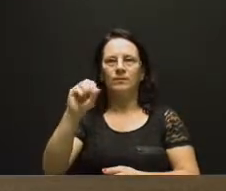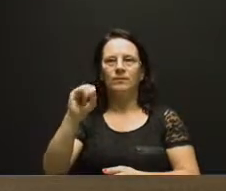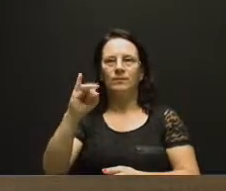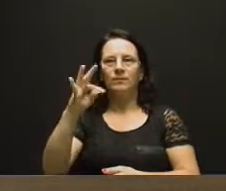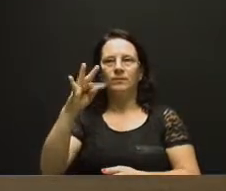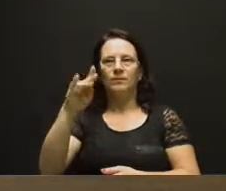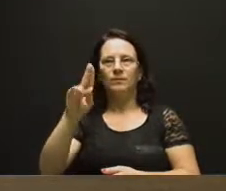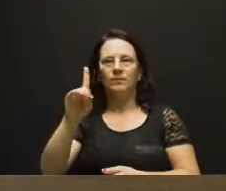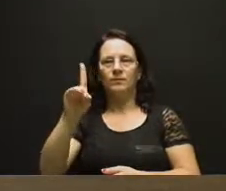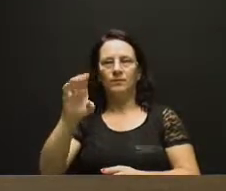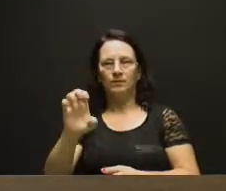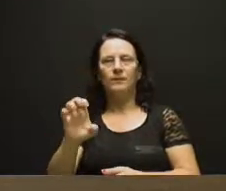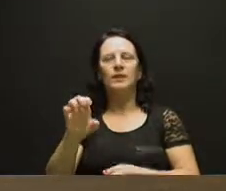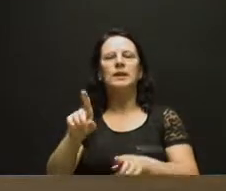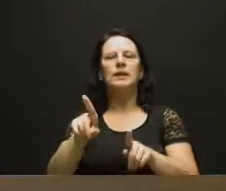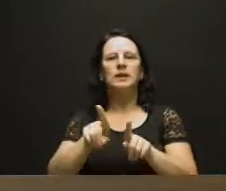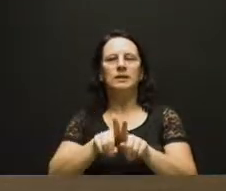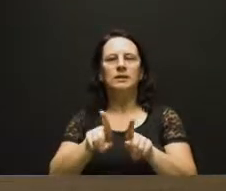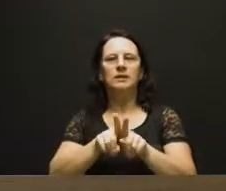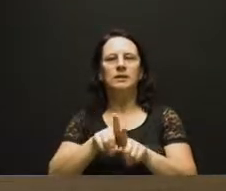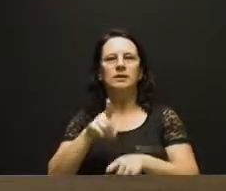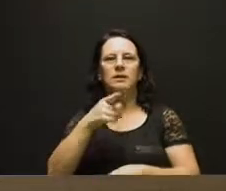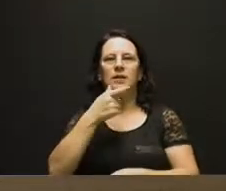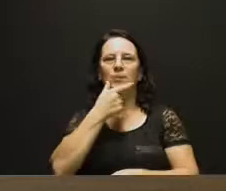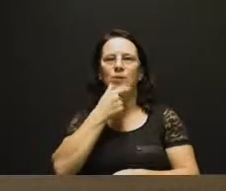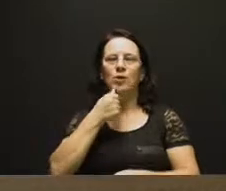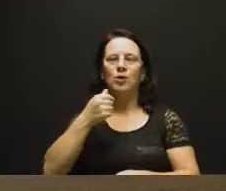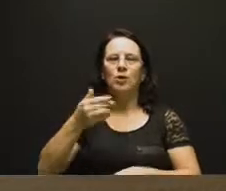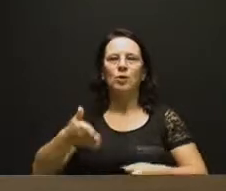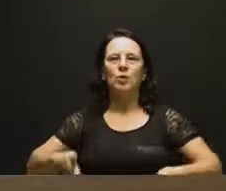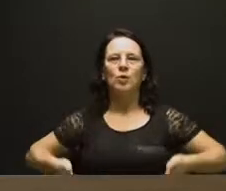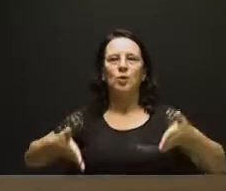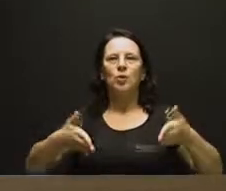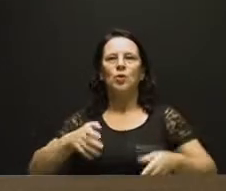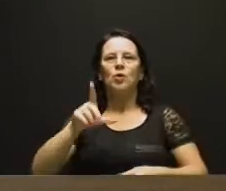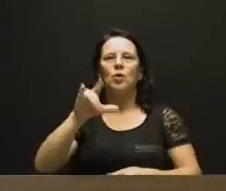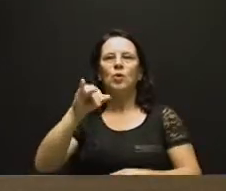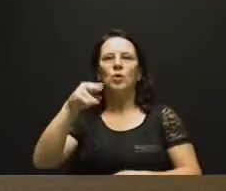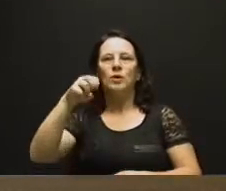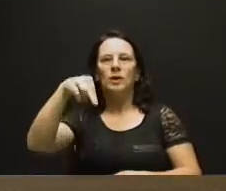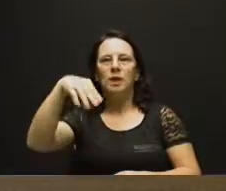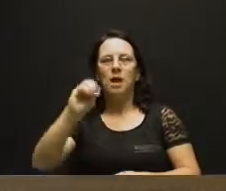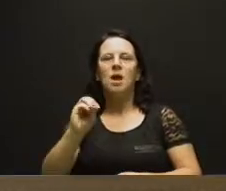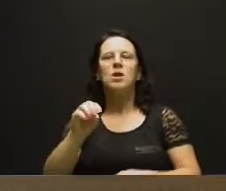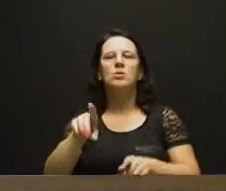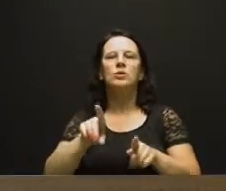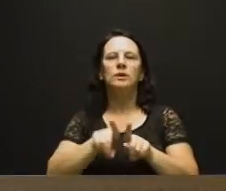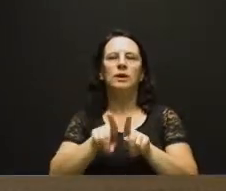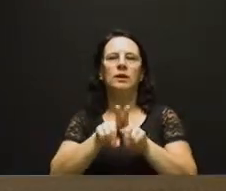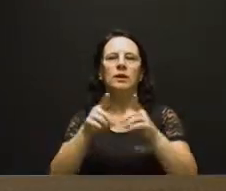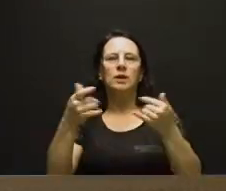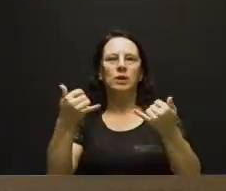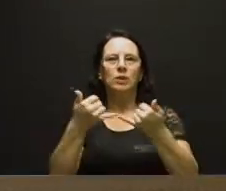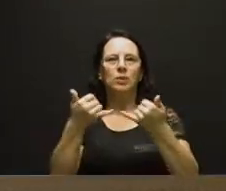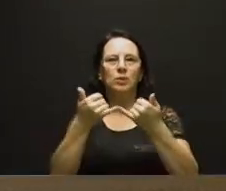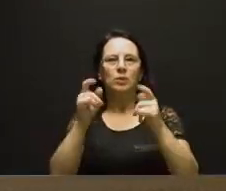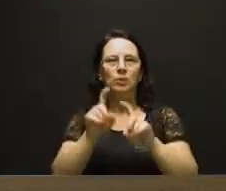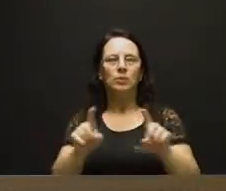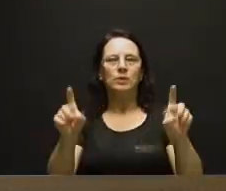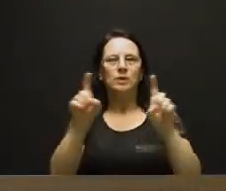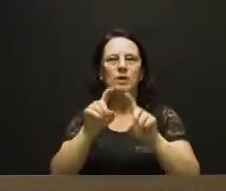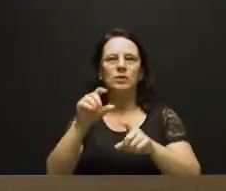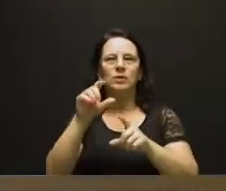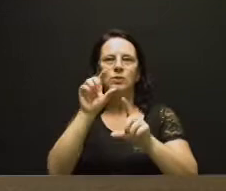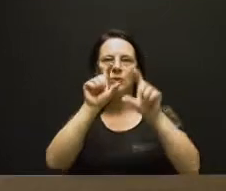marques quem conhece sabe que ele tem uma deficiência física né ele tem um site e ele criou essa